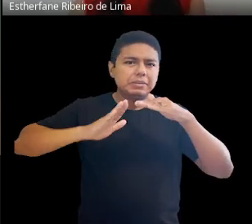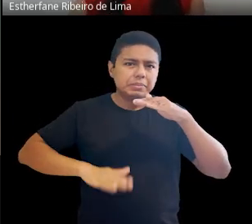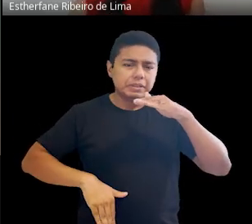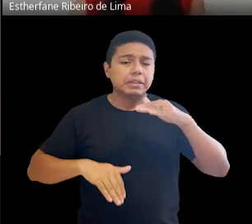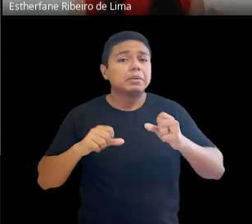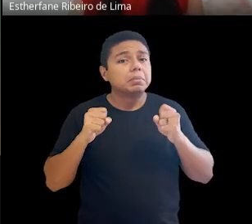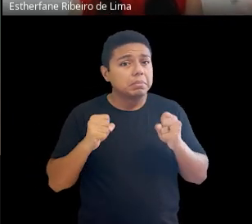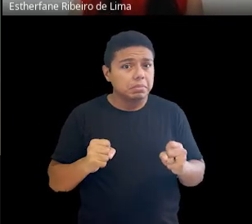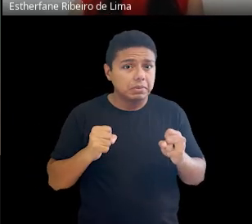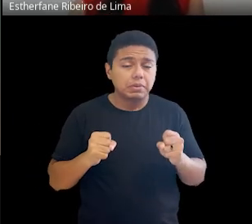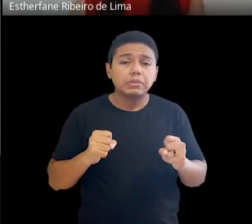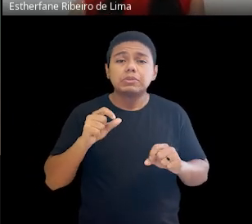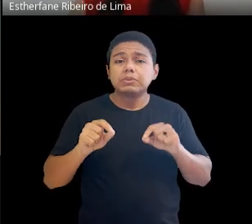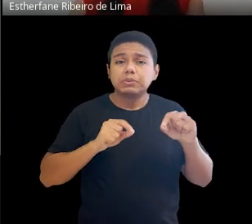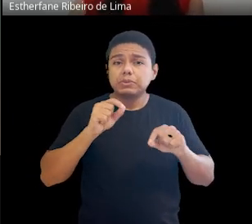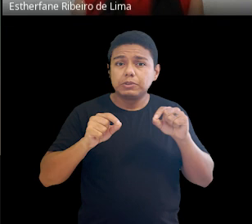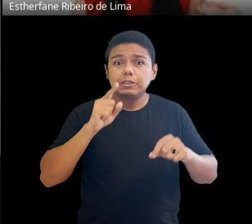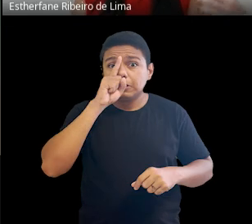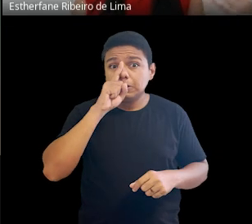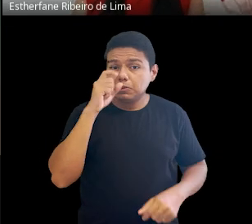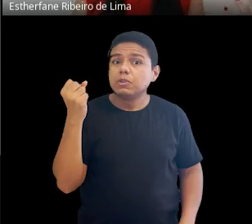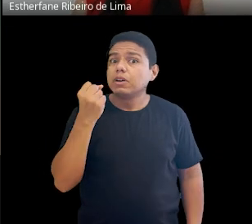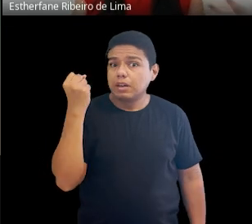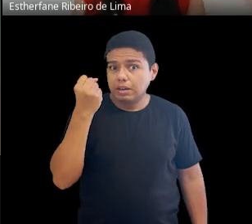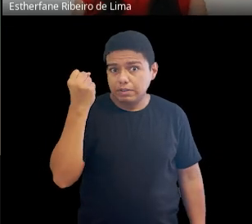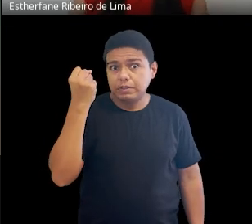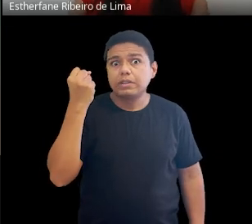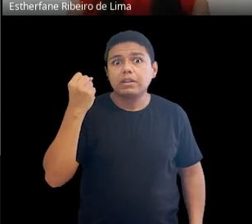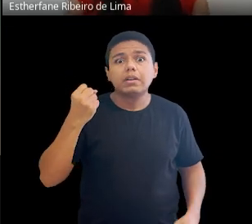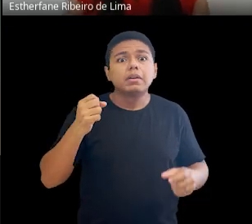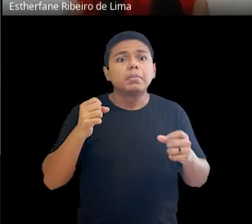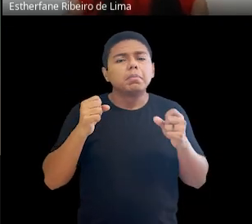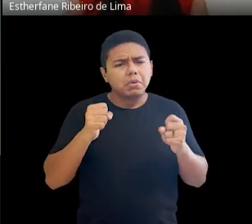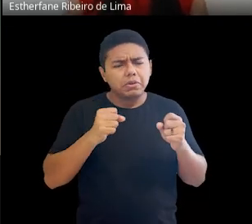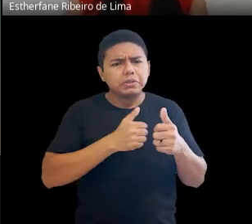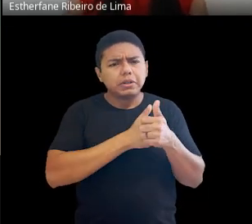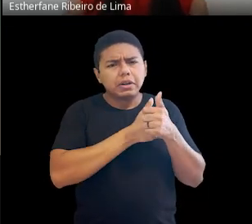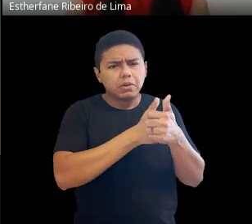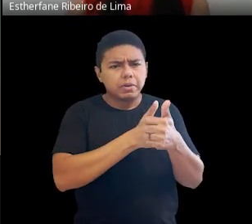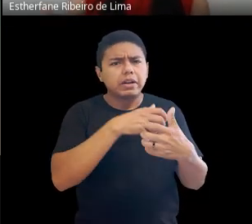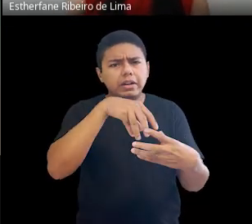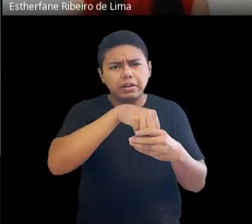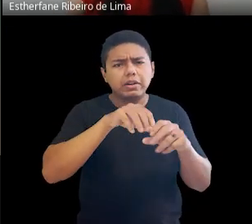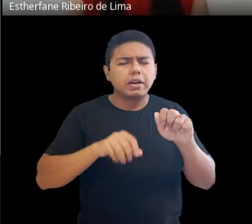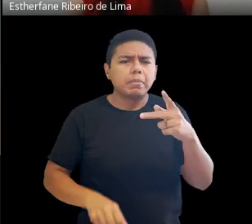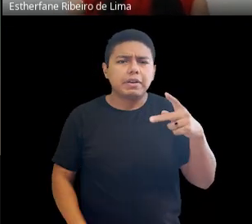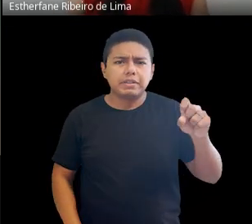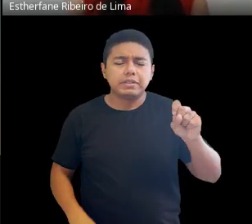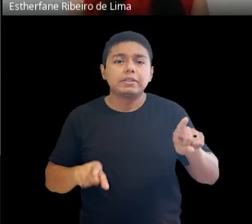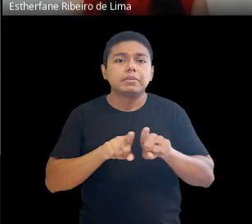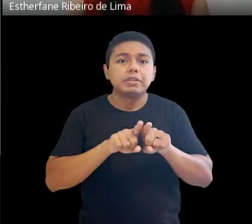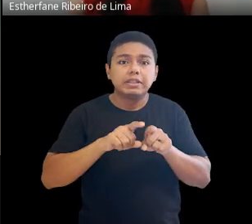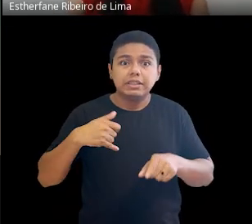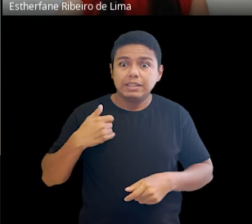podem apresentar, são pessoas de alto risco, mas podem ser ainda acompanhadas na atenção primária, bem como pessoas maiores